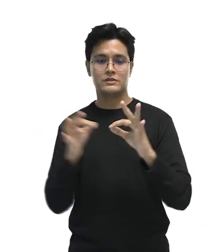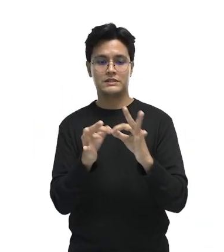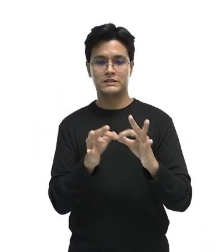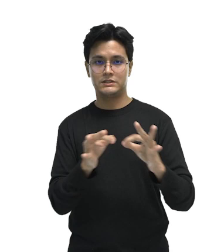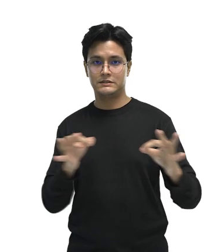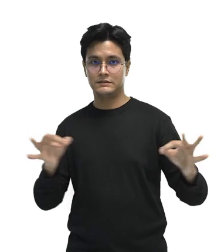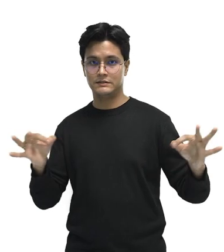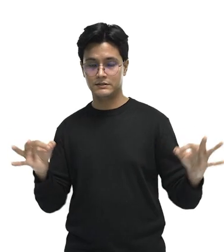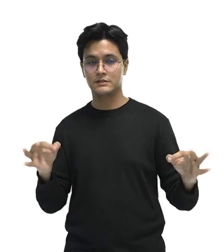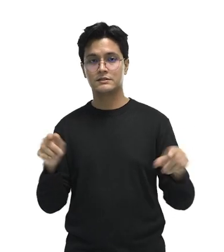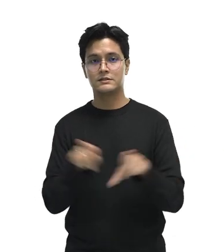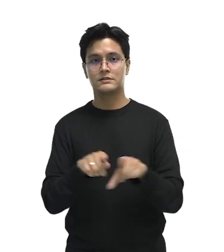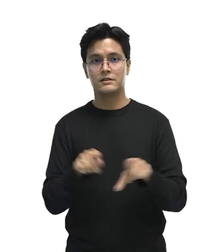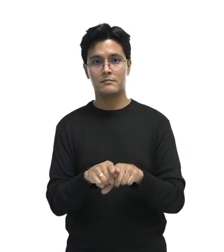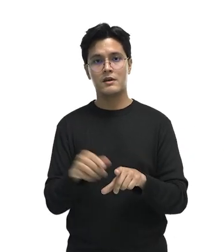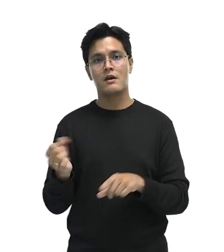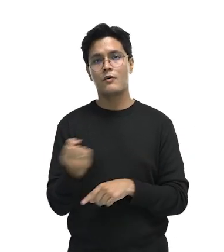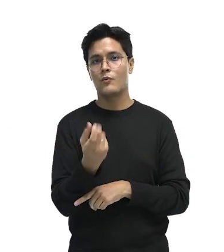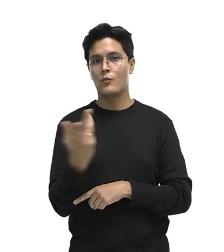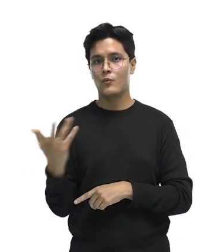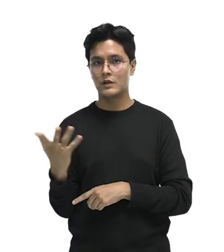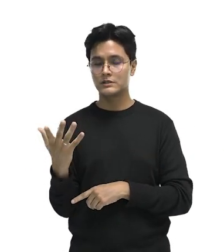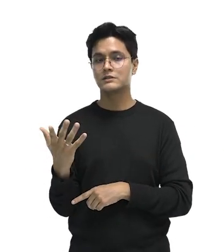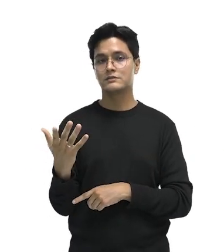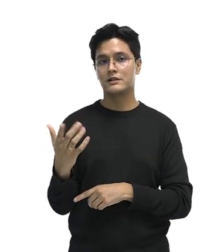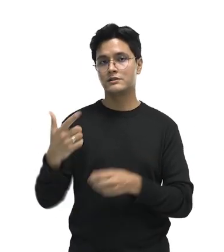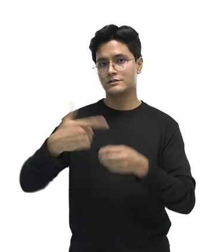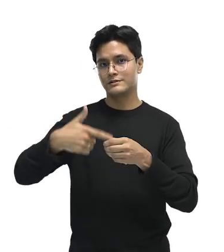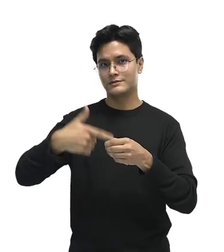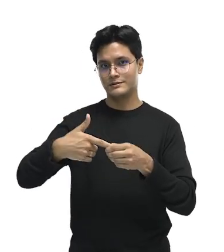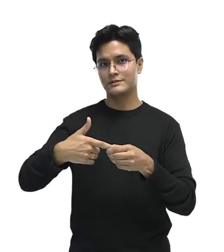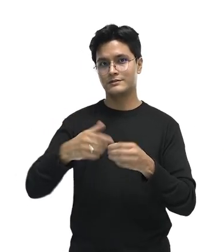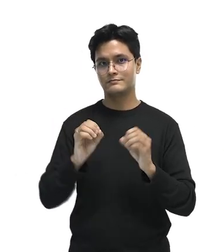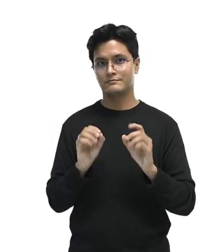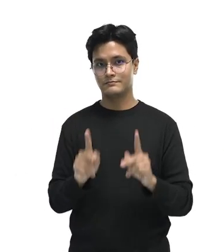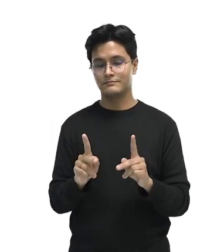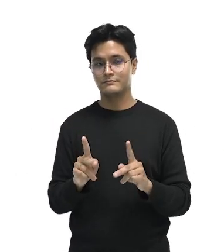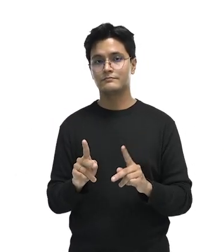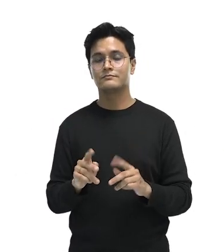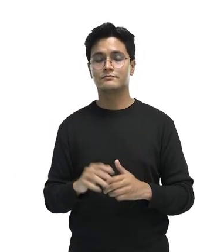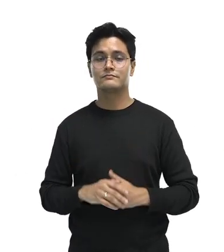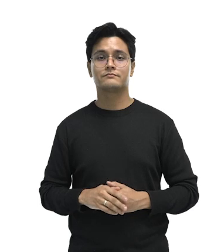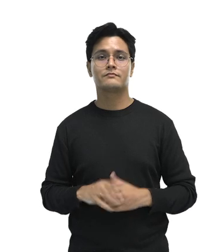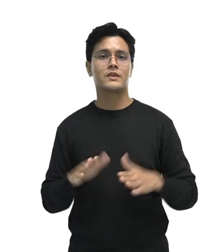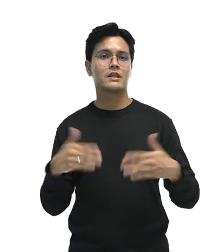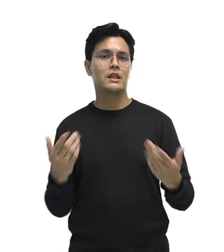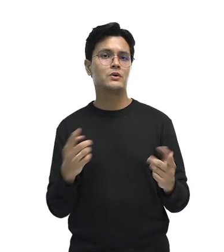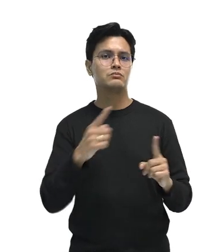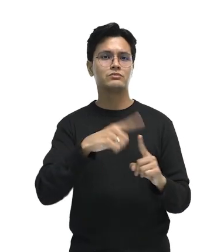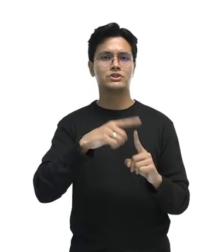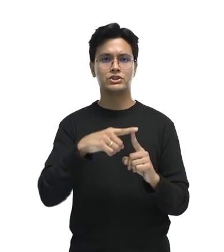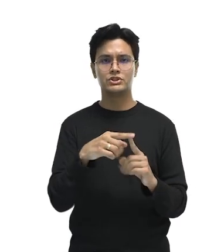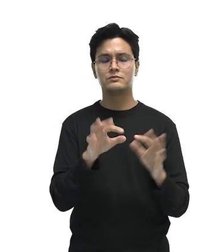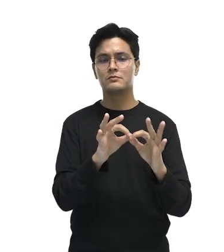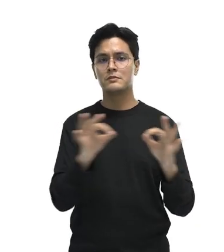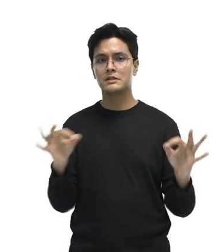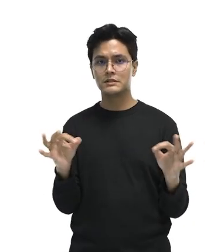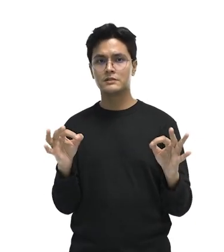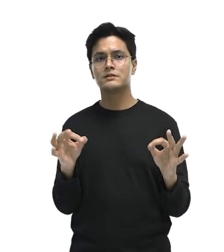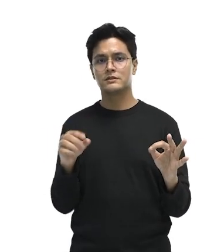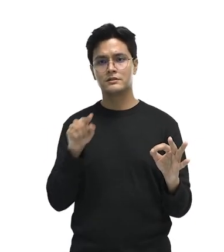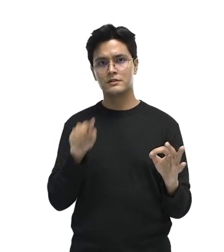distância, aumentou a quantidade de combustível também. Logo, essas grandezas elas são